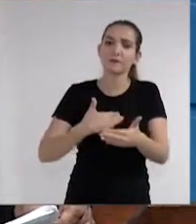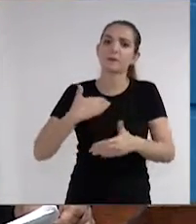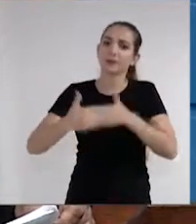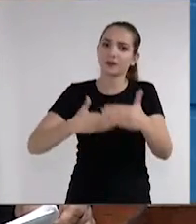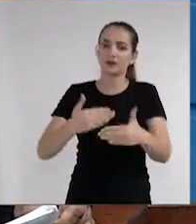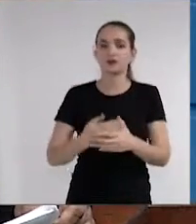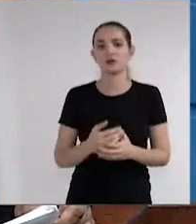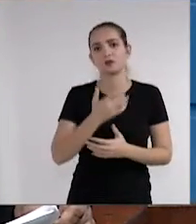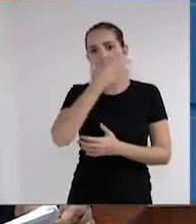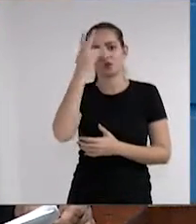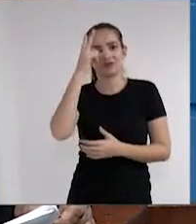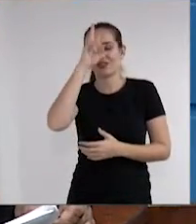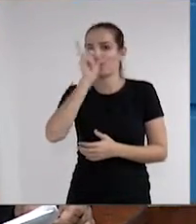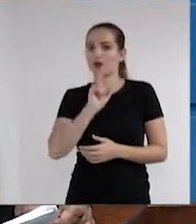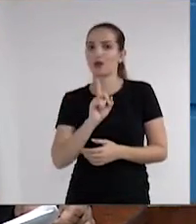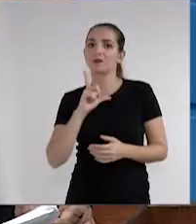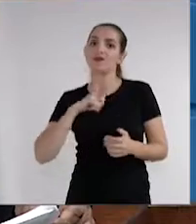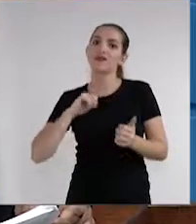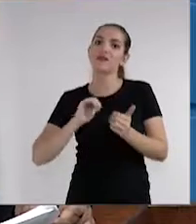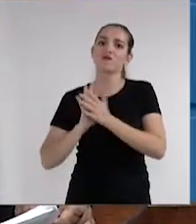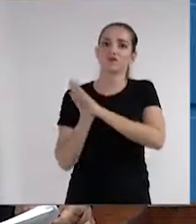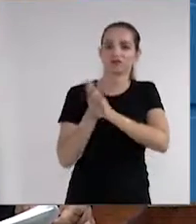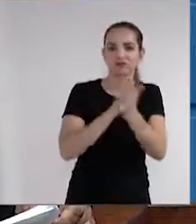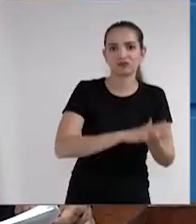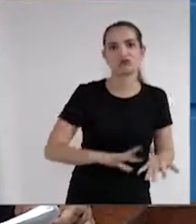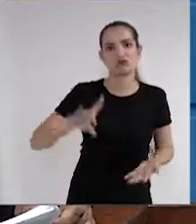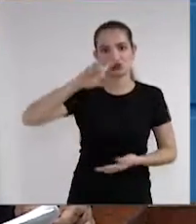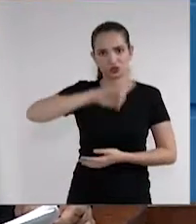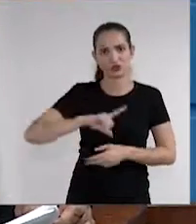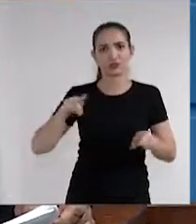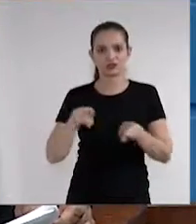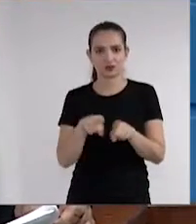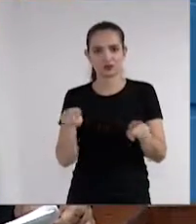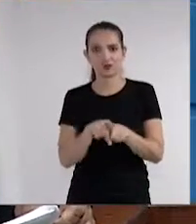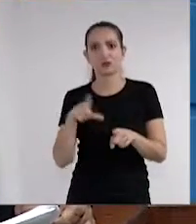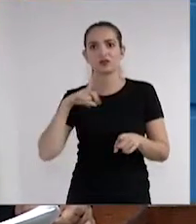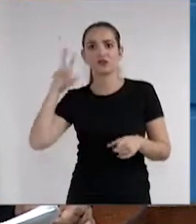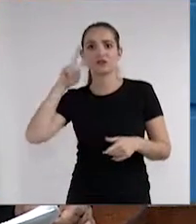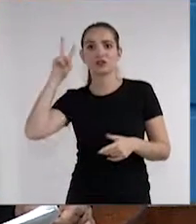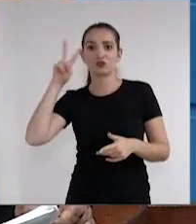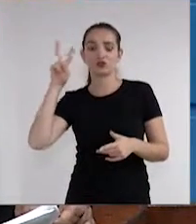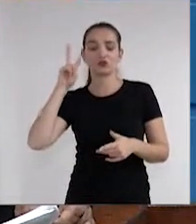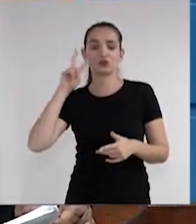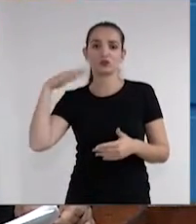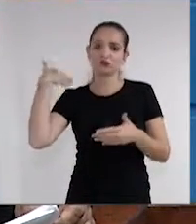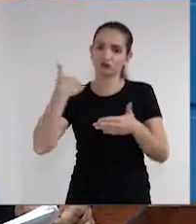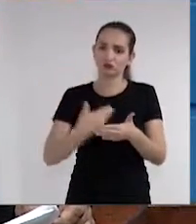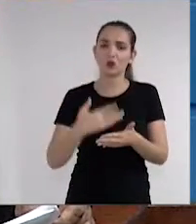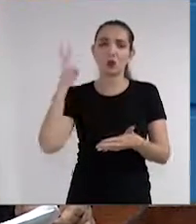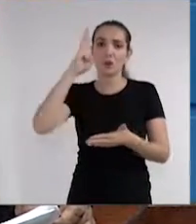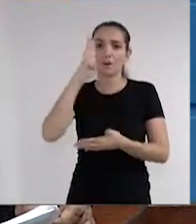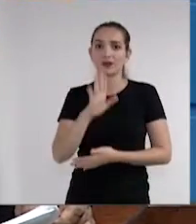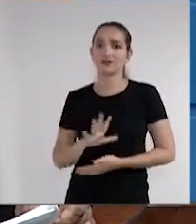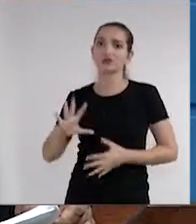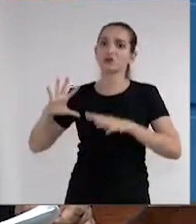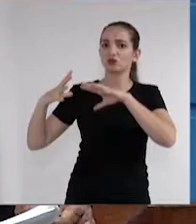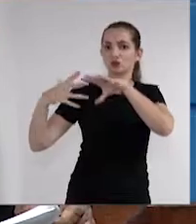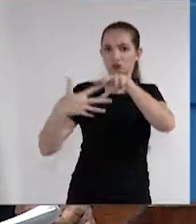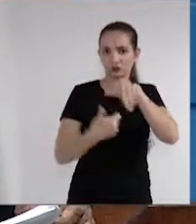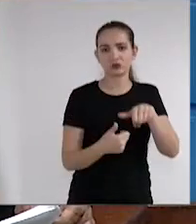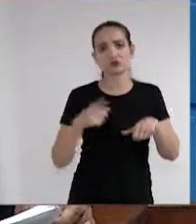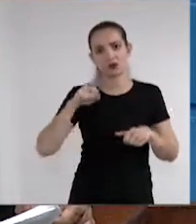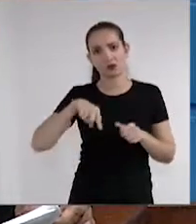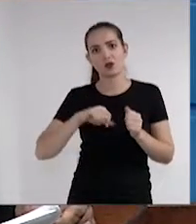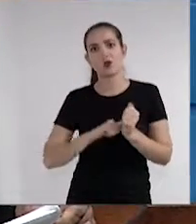e não lembrar daquele massacre, exatamente num dia também que foi para a história do Brasil e para a história do mundo, que